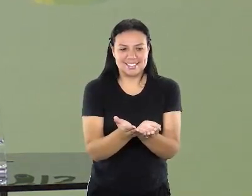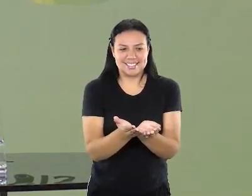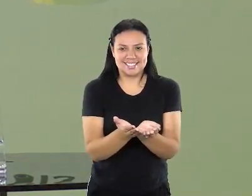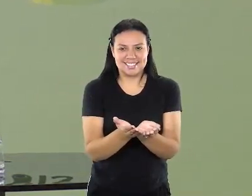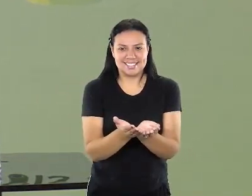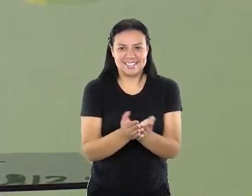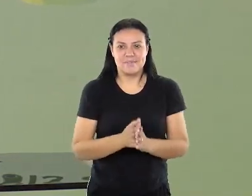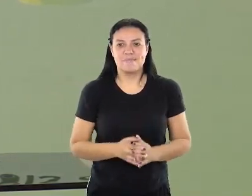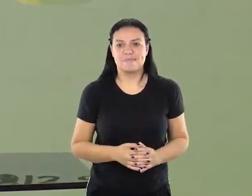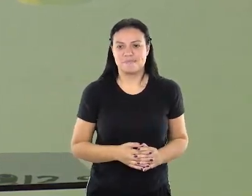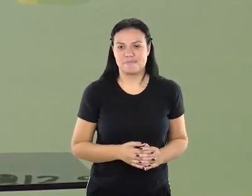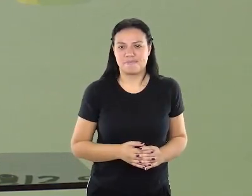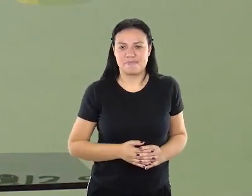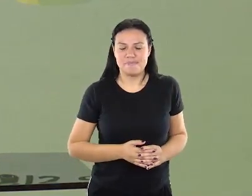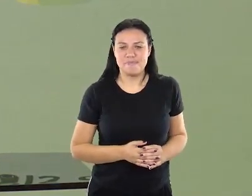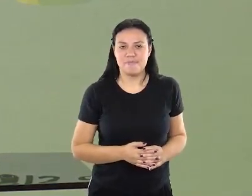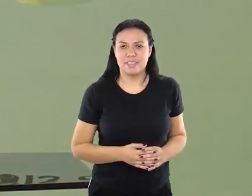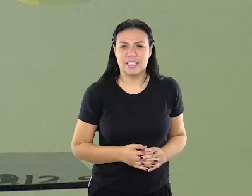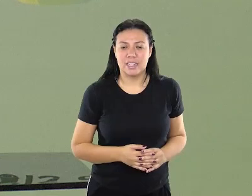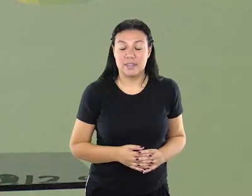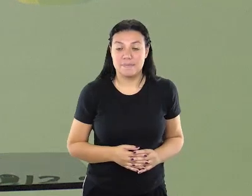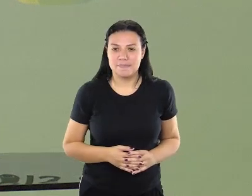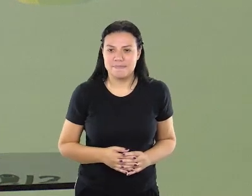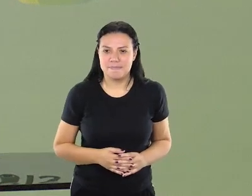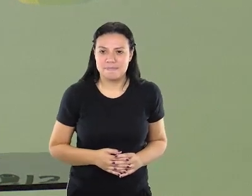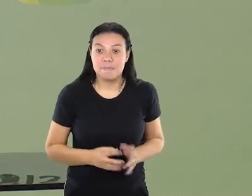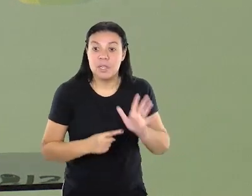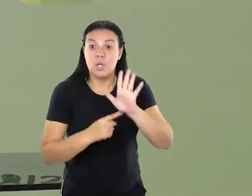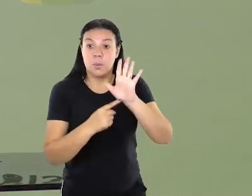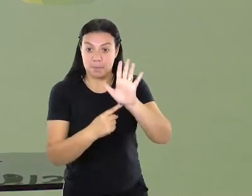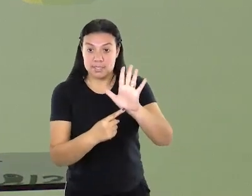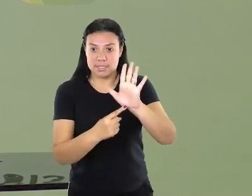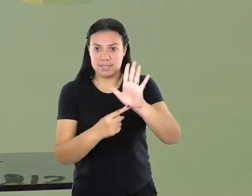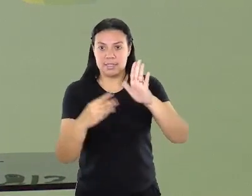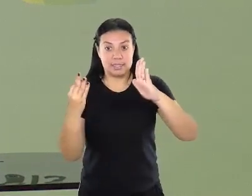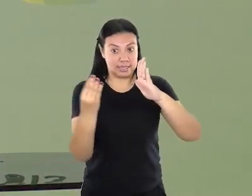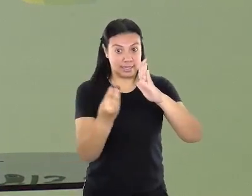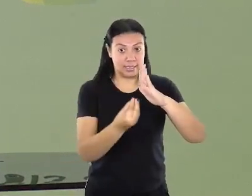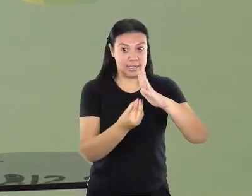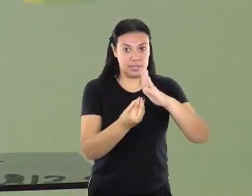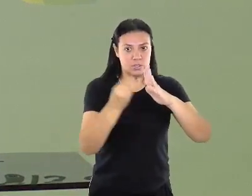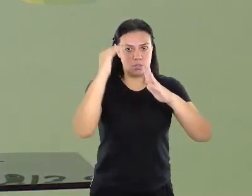Chama a sua atenção que quando a igreja obedece, as coisas acontecem.